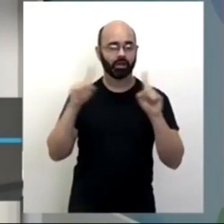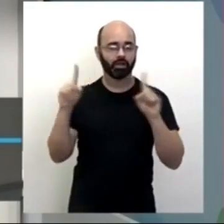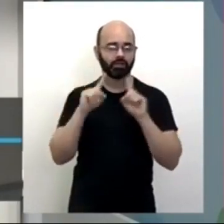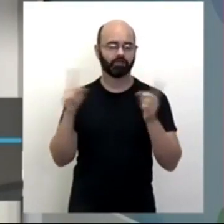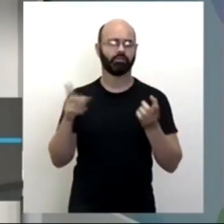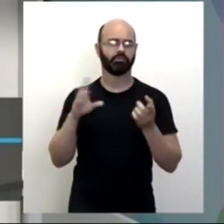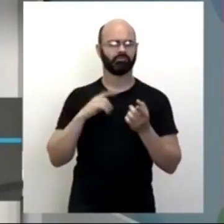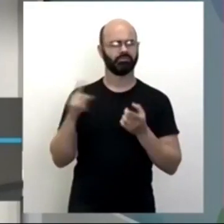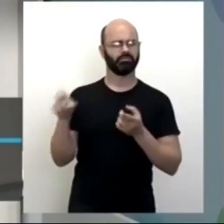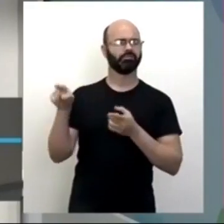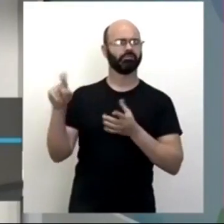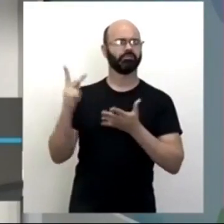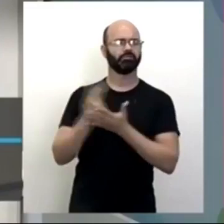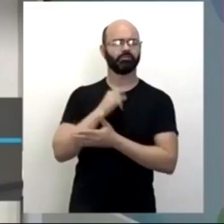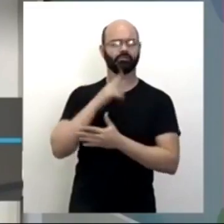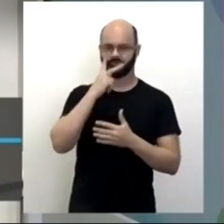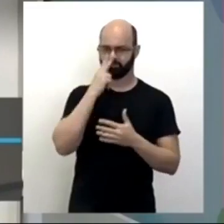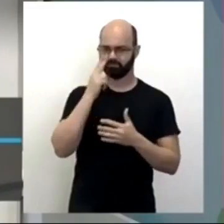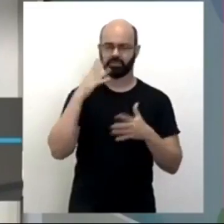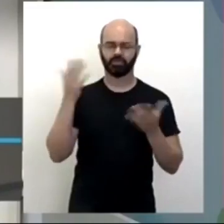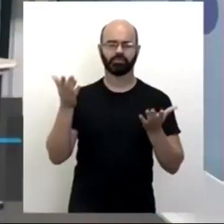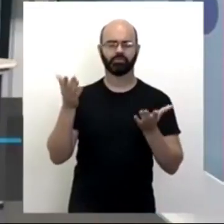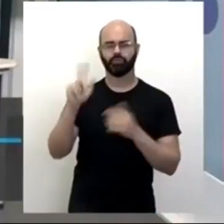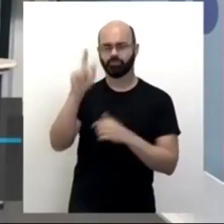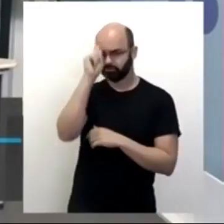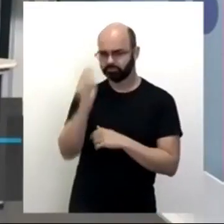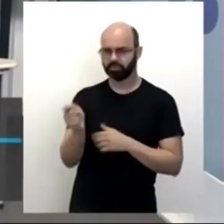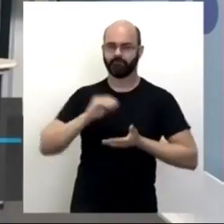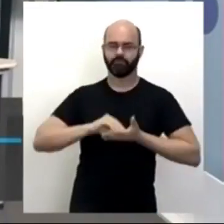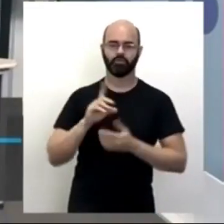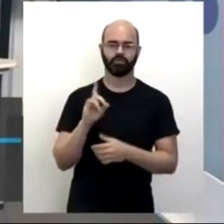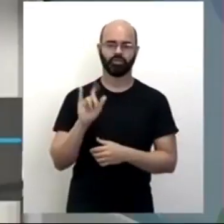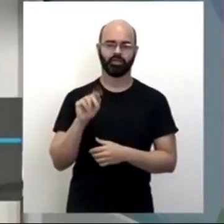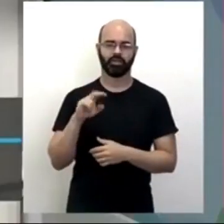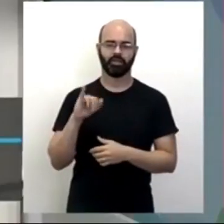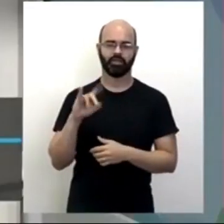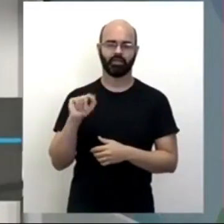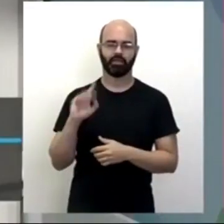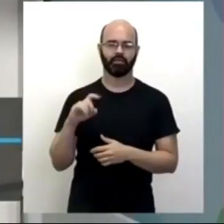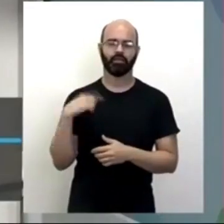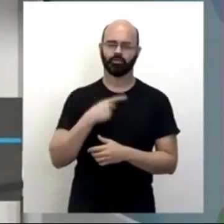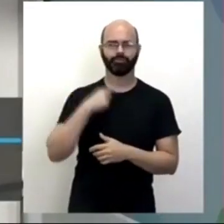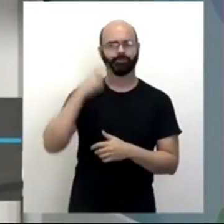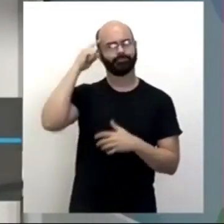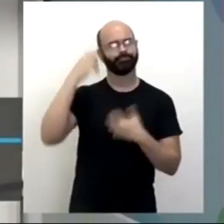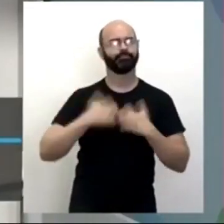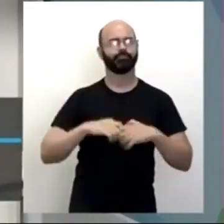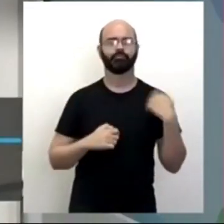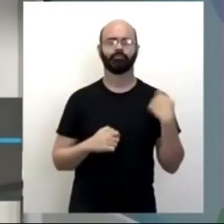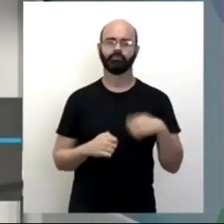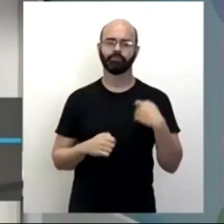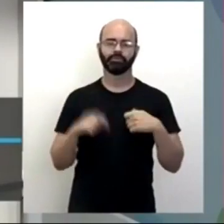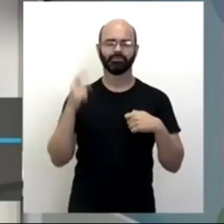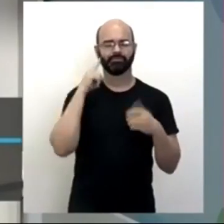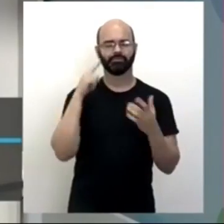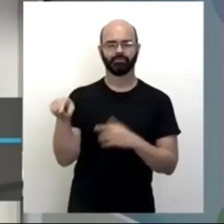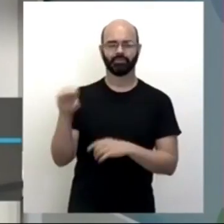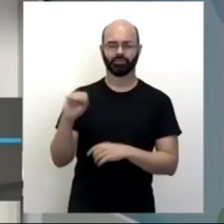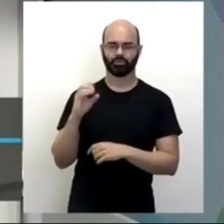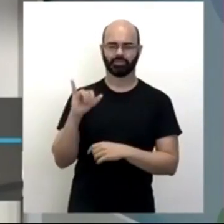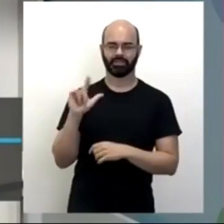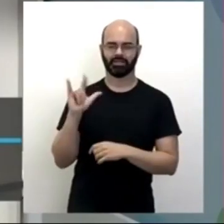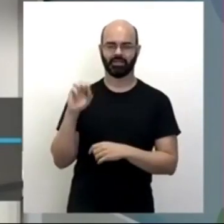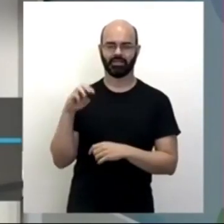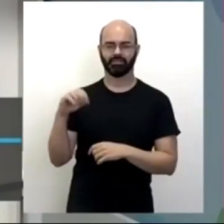desigualdades e faltas de dignidade. Nesse sentido, sim, nós precisamos pensar no socialismo como uma alternativa, né,